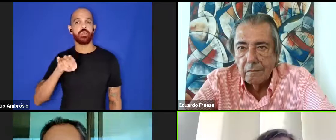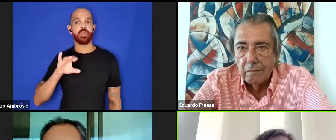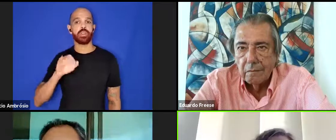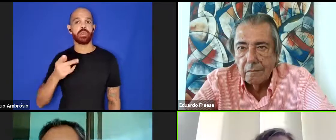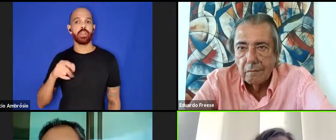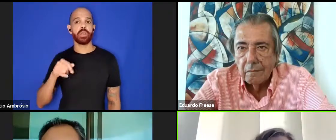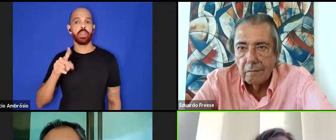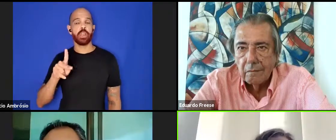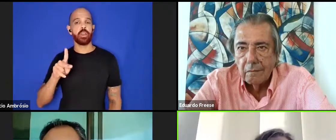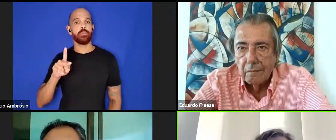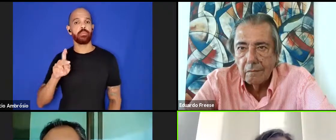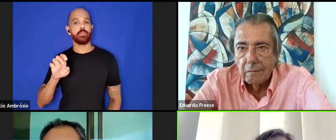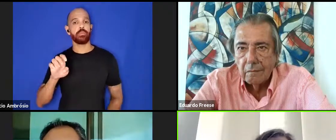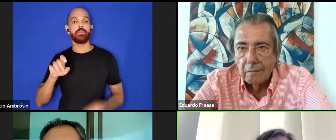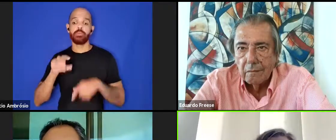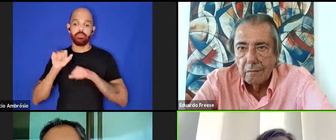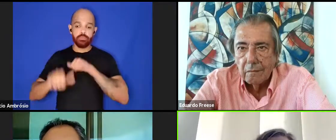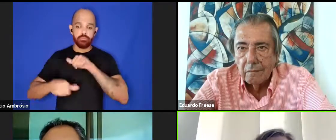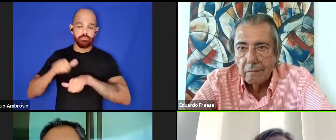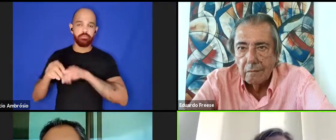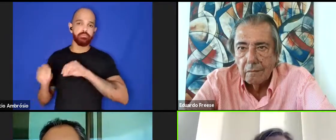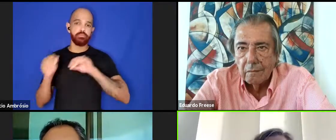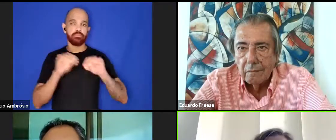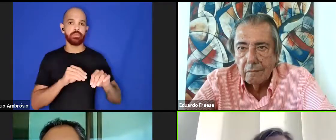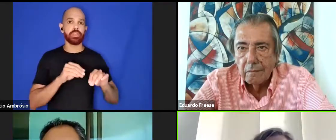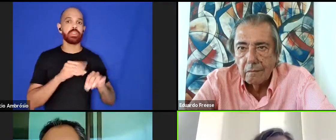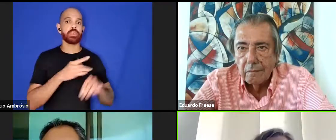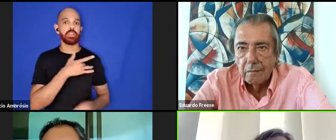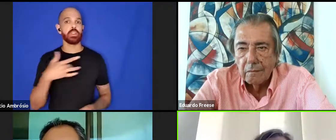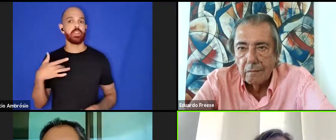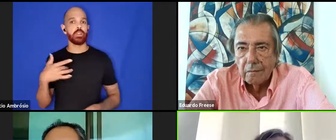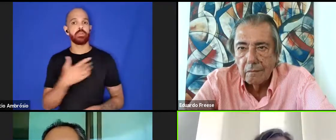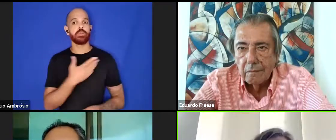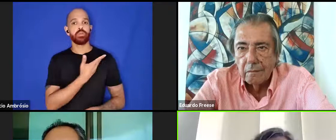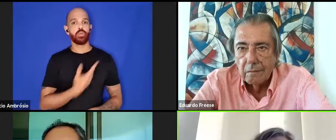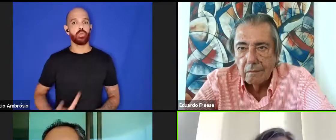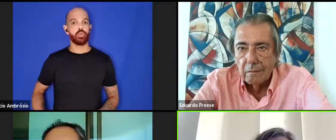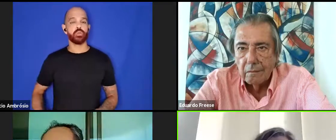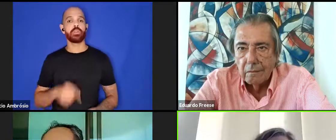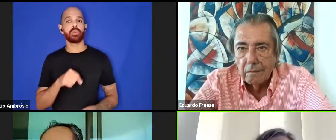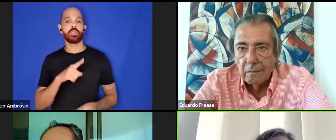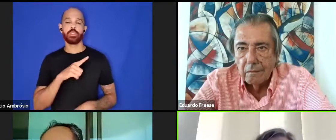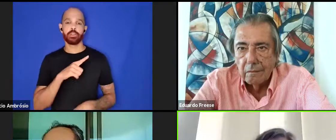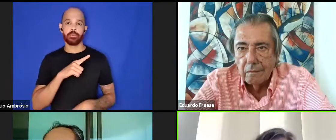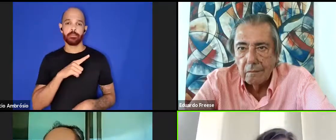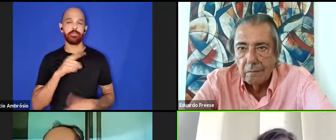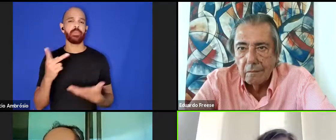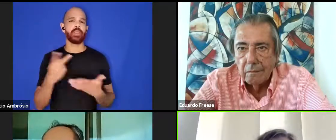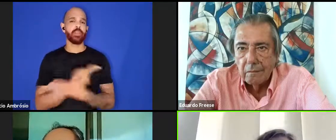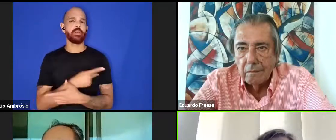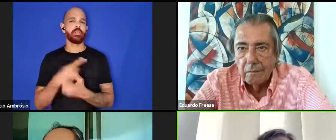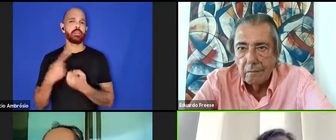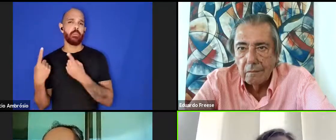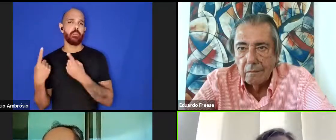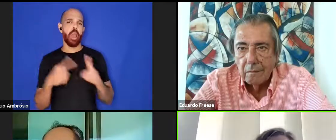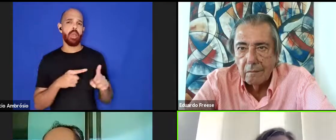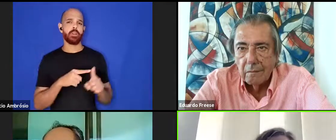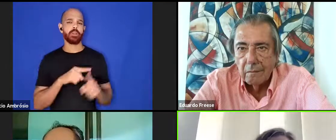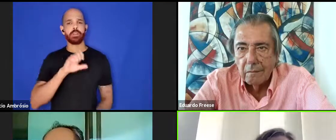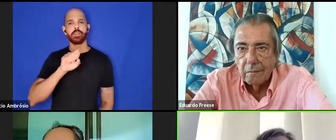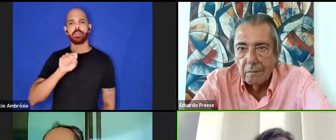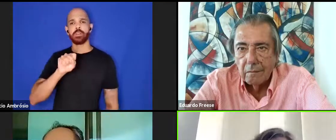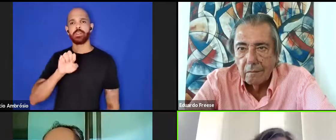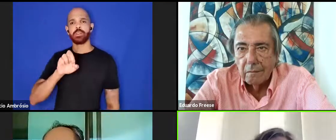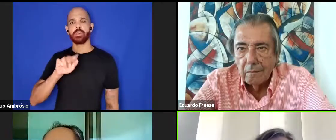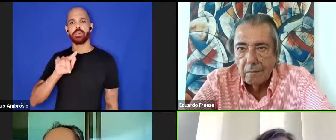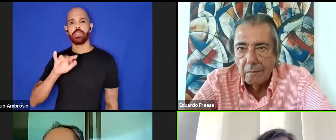Nacional de Saúde Pública, motivada pela perseguição política sofrida pelo grupo liderado por Sérgio Arouca, naquele momento, naquela instituição, quando